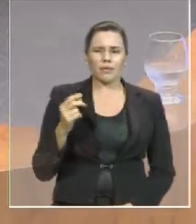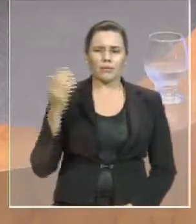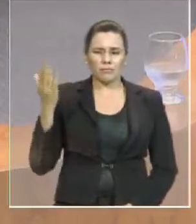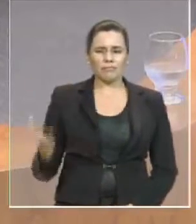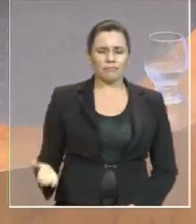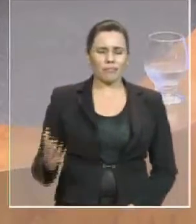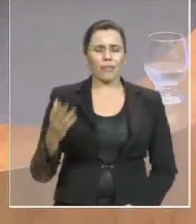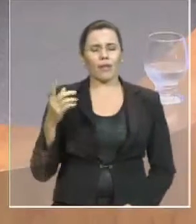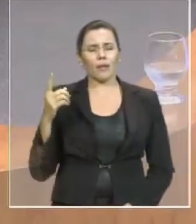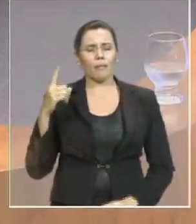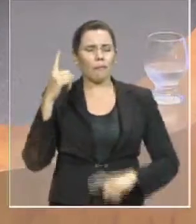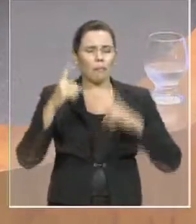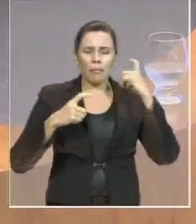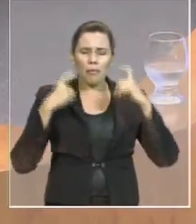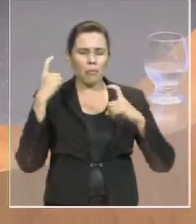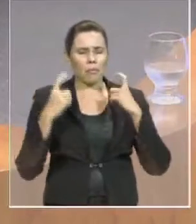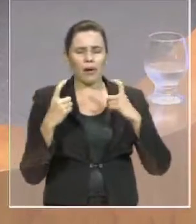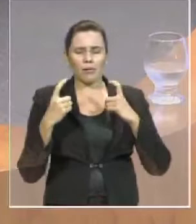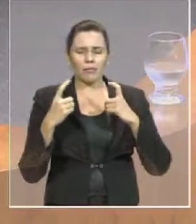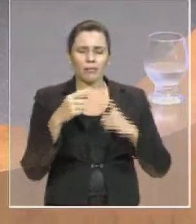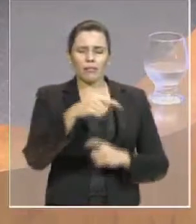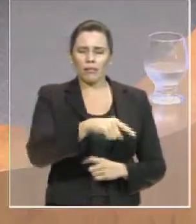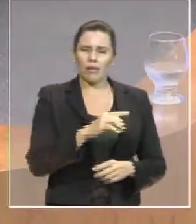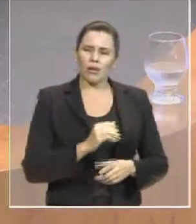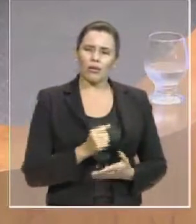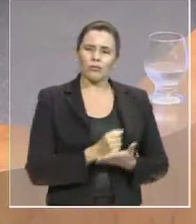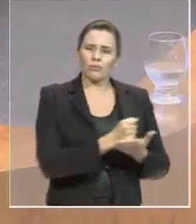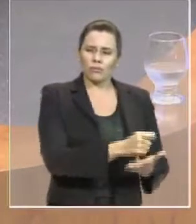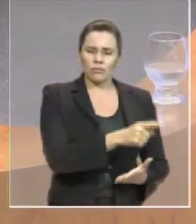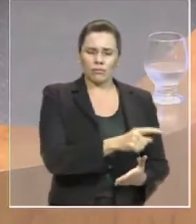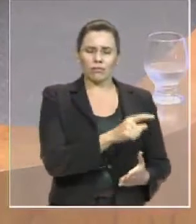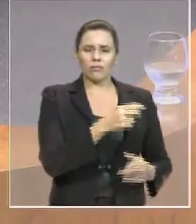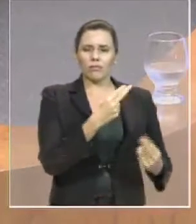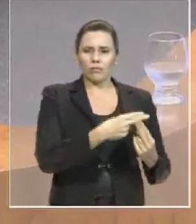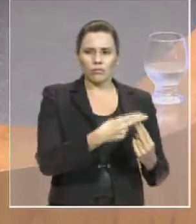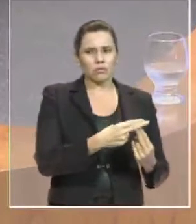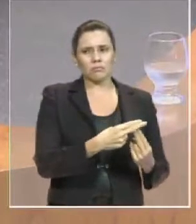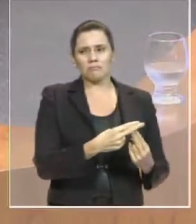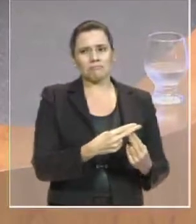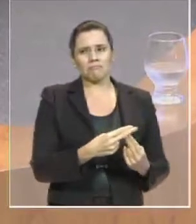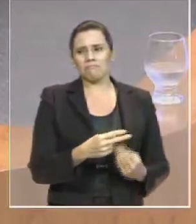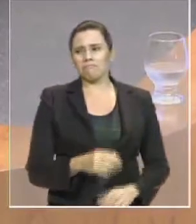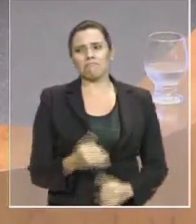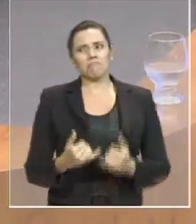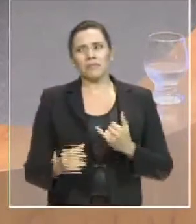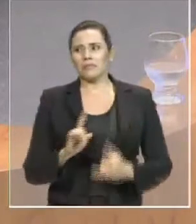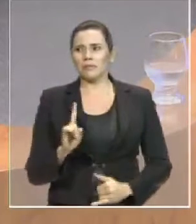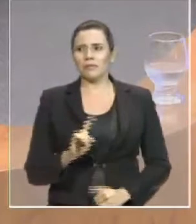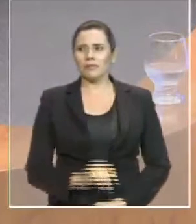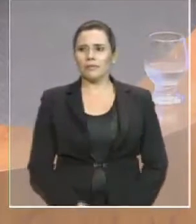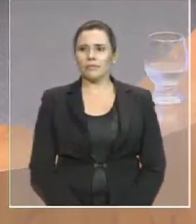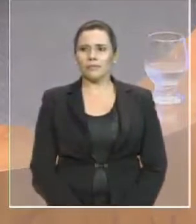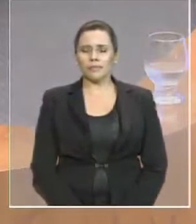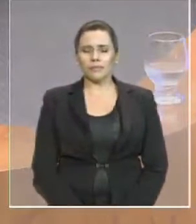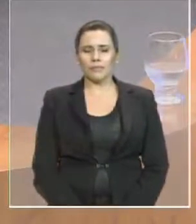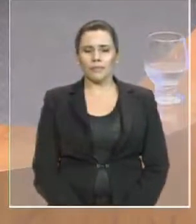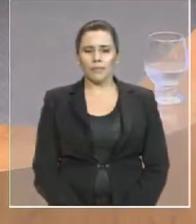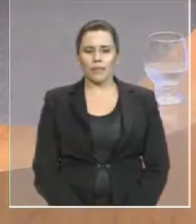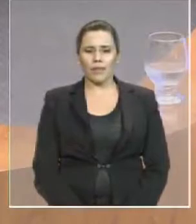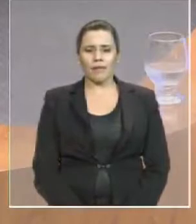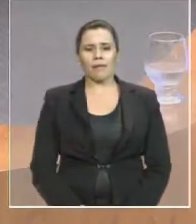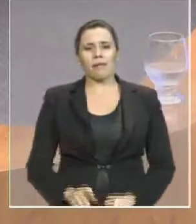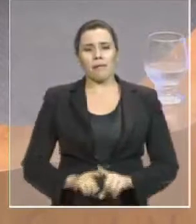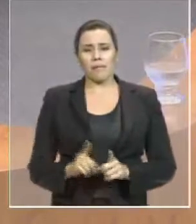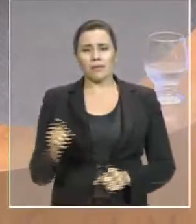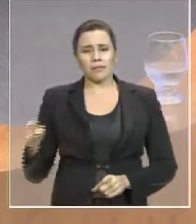cada dia pior. Foi assim na administração da ex-prefeita Socorro, onde diversas vezes ele conseguiu